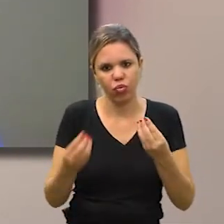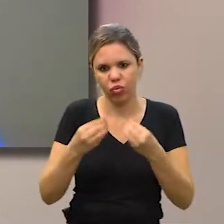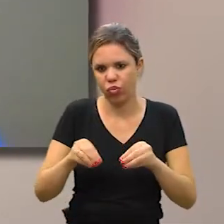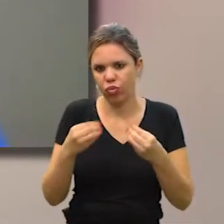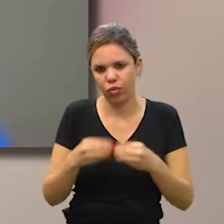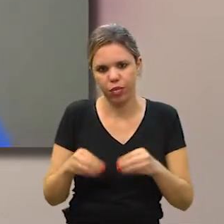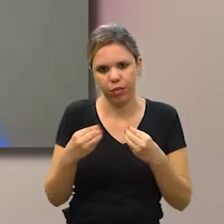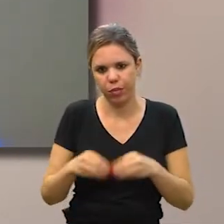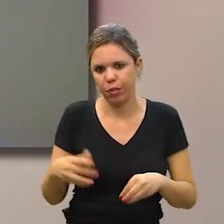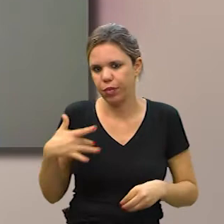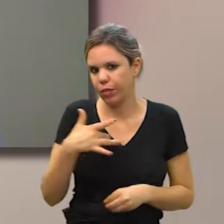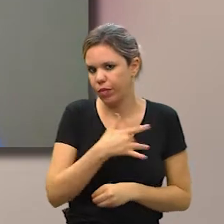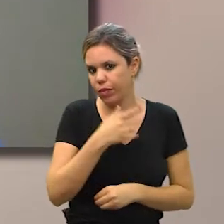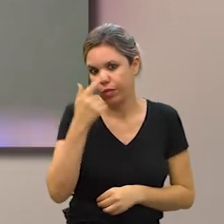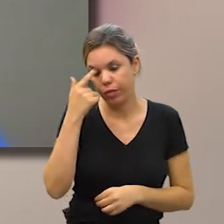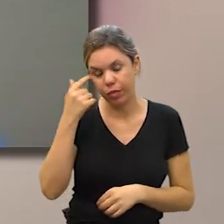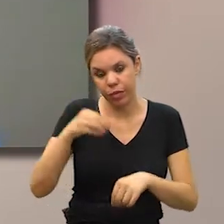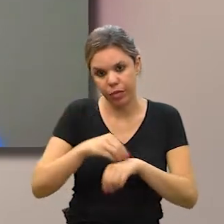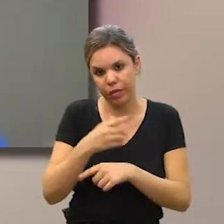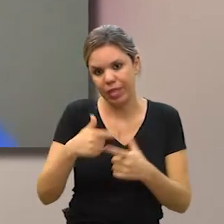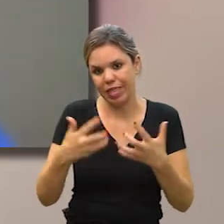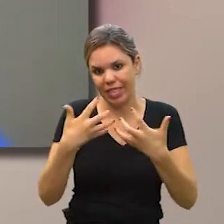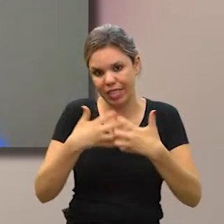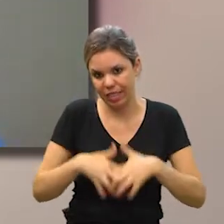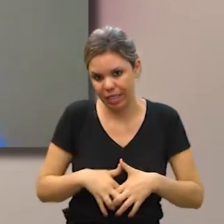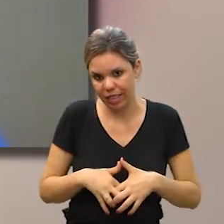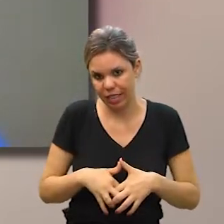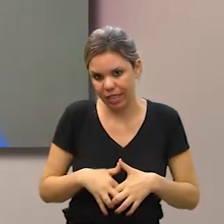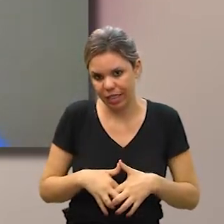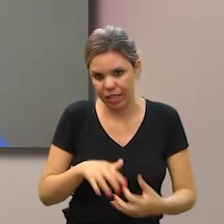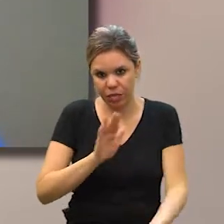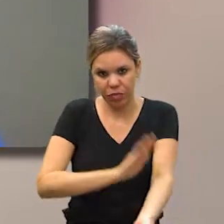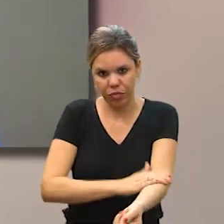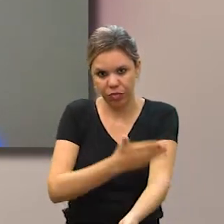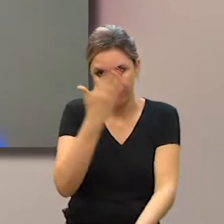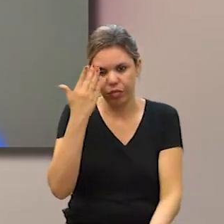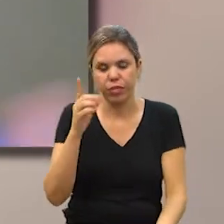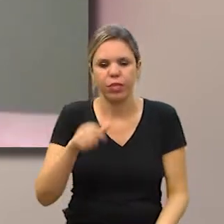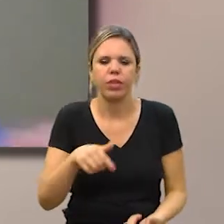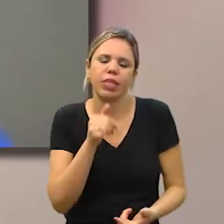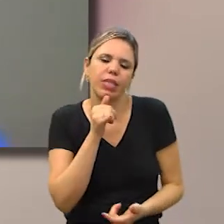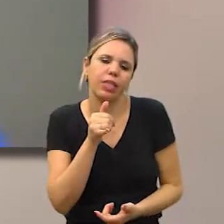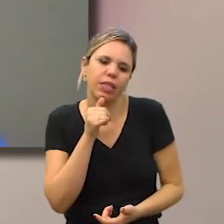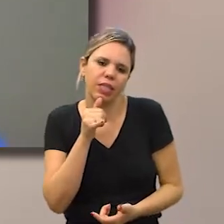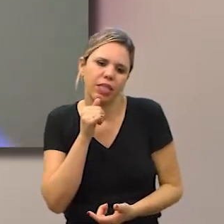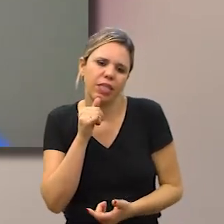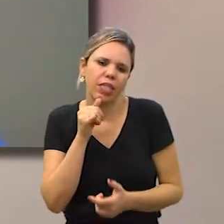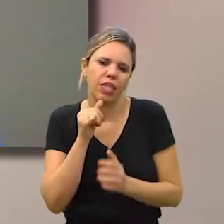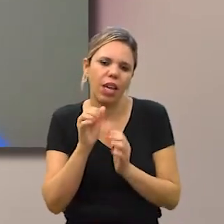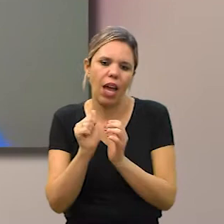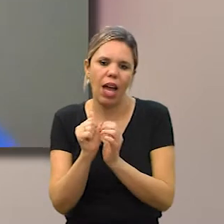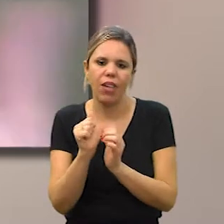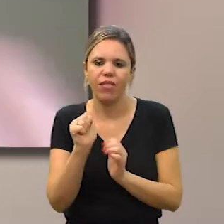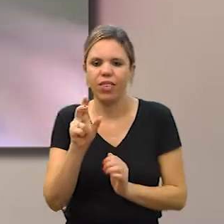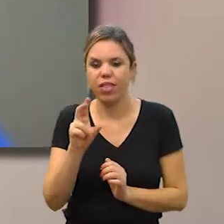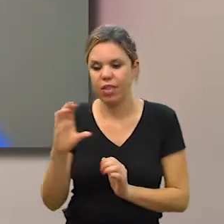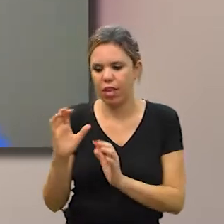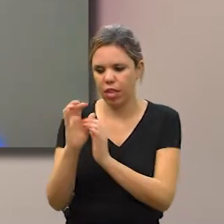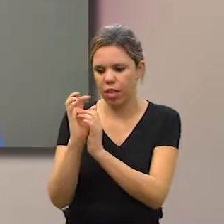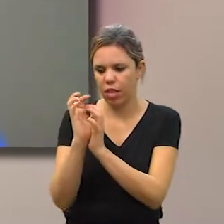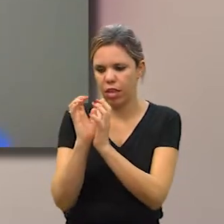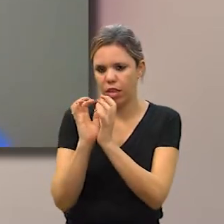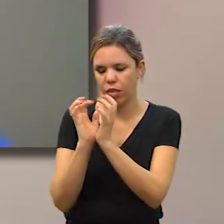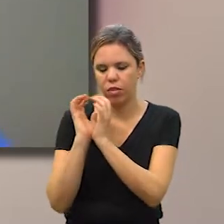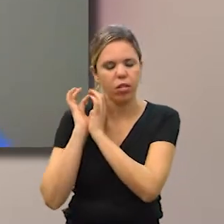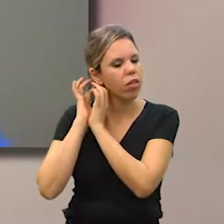ocasionar prejuízo levando as complicações da Hipertensão são por exemplo derrame ou AVC a